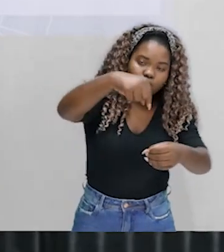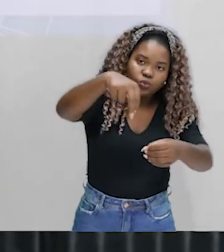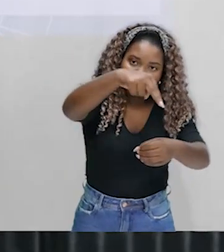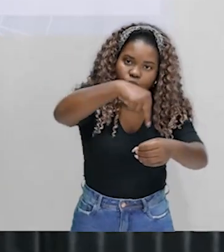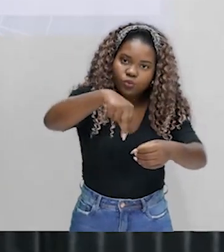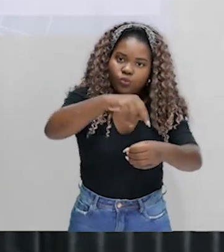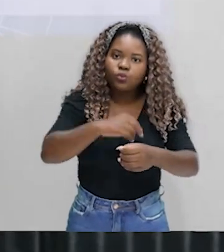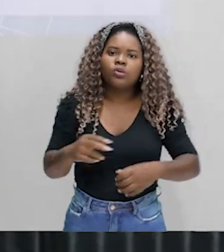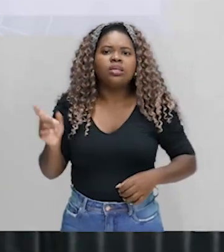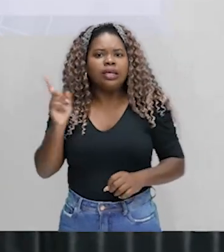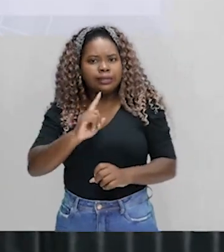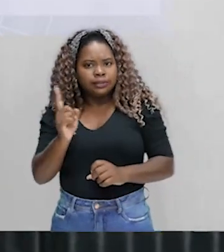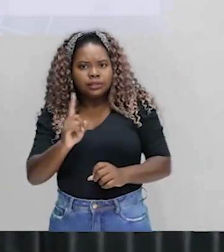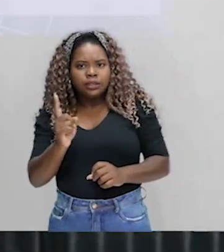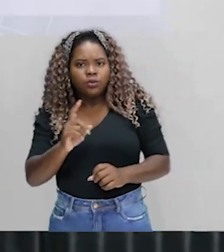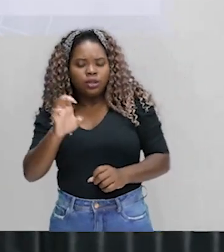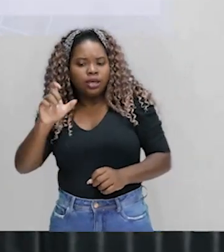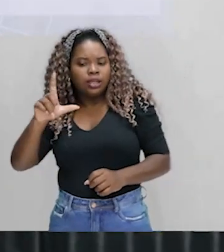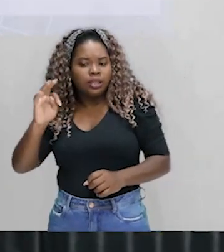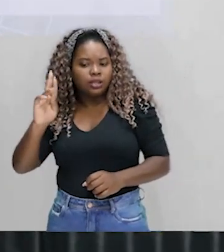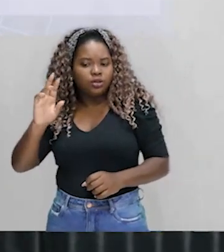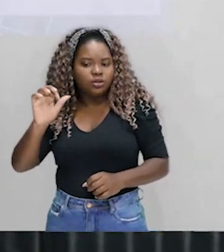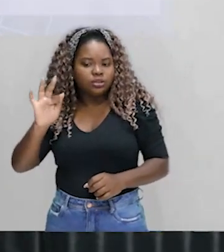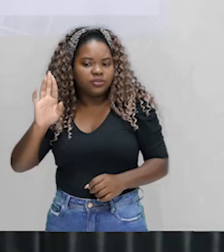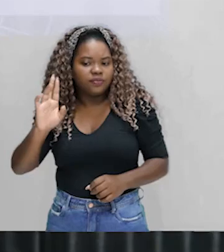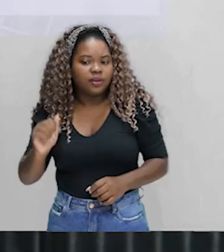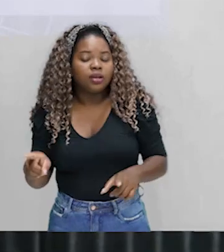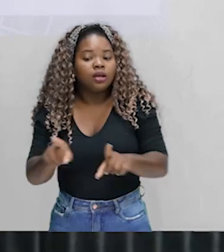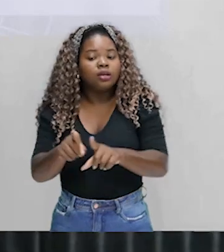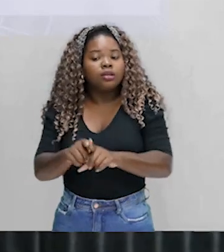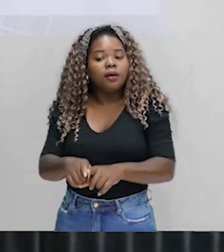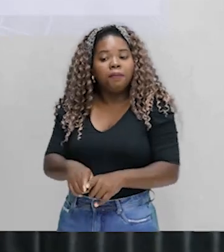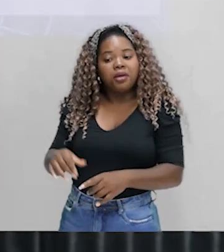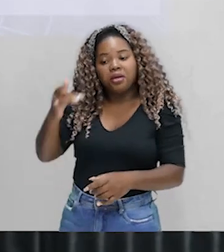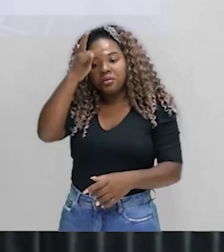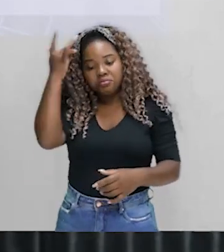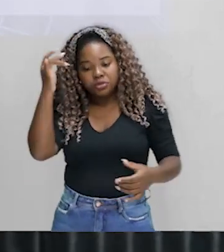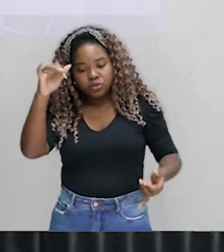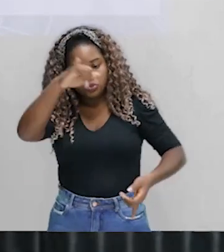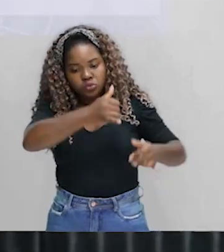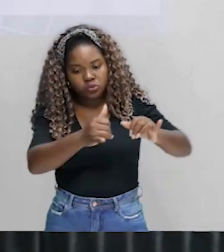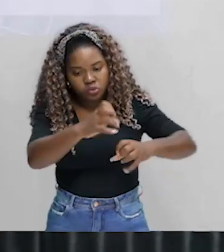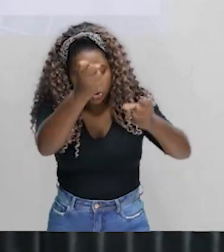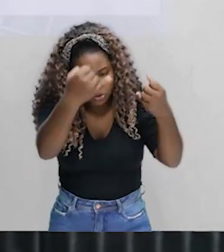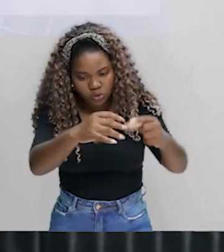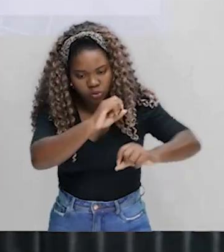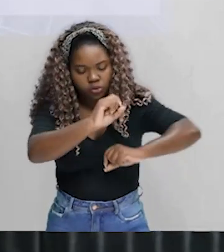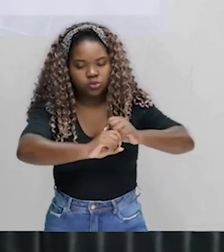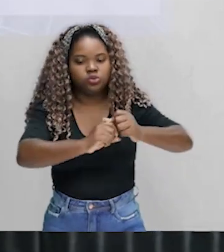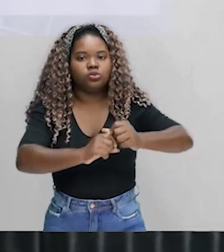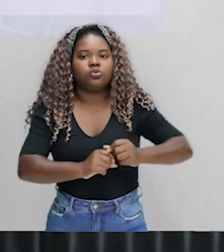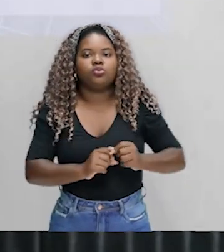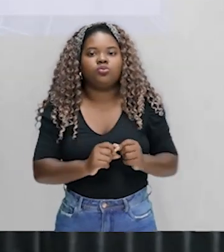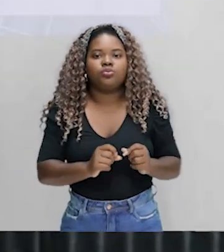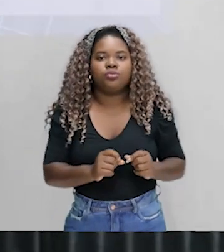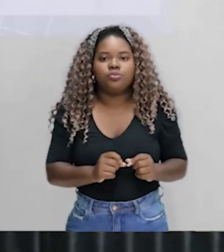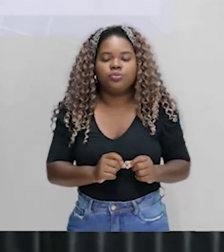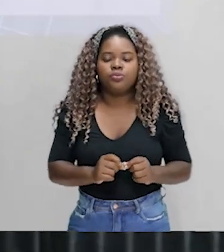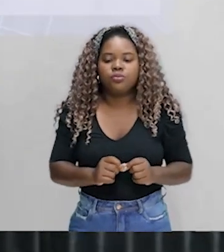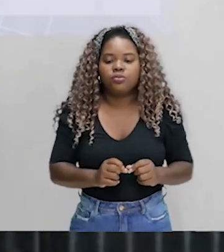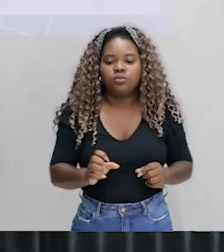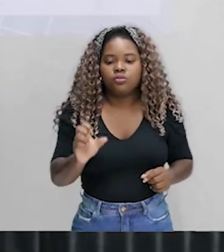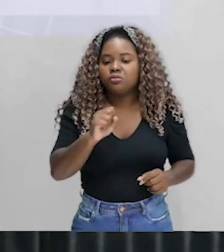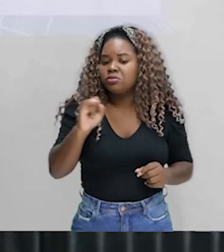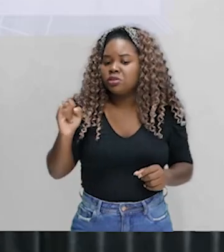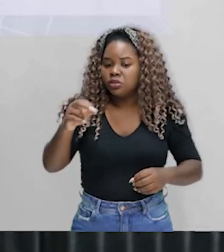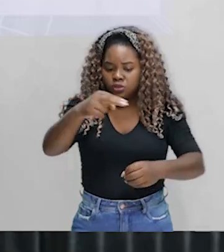E existe uma outra fala também dos químicos que eles dizem o seguinte, que se o tamanho